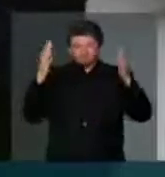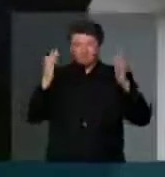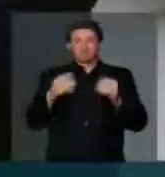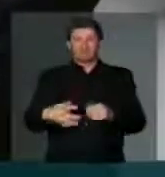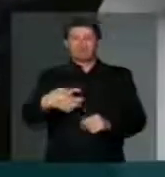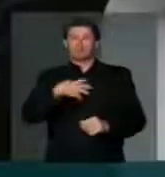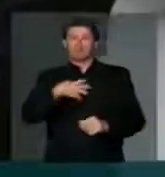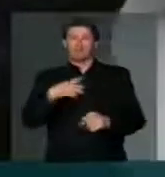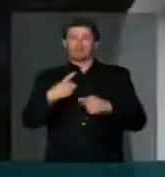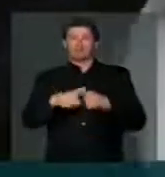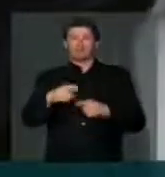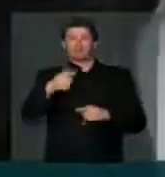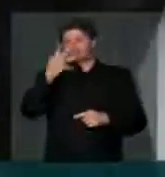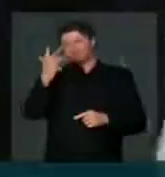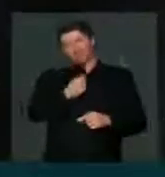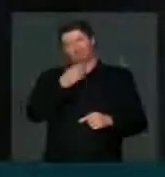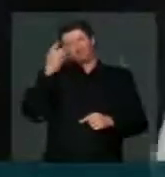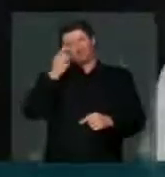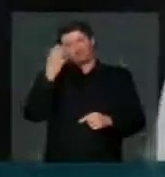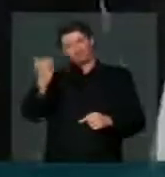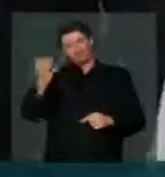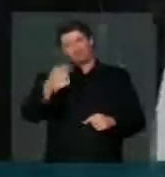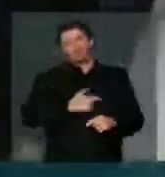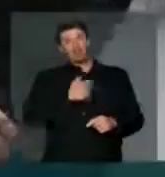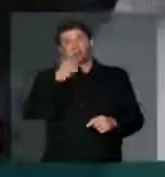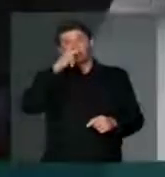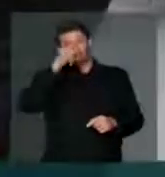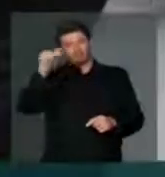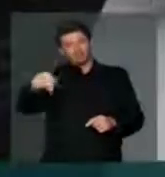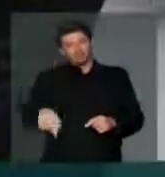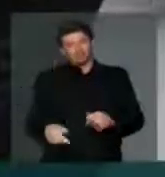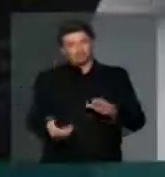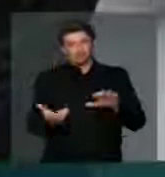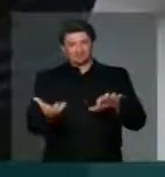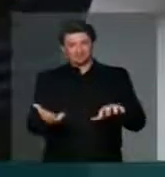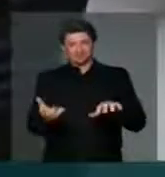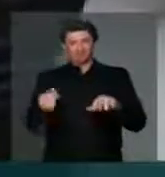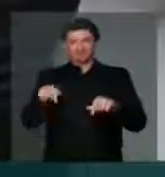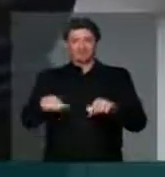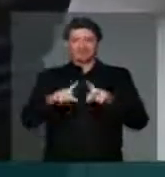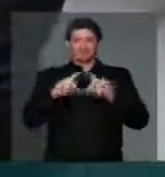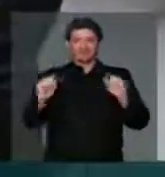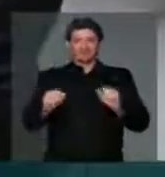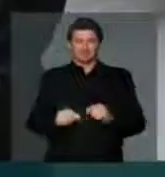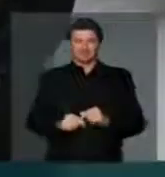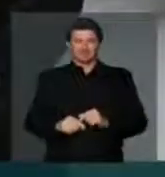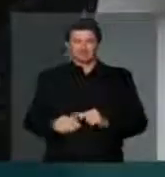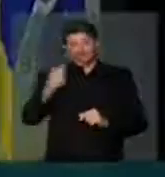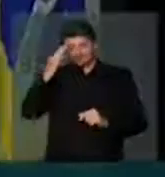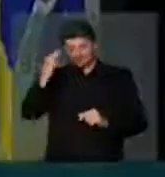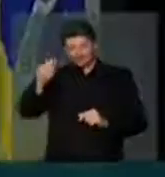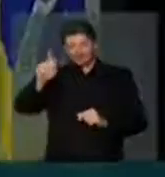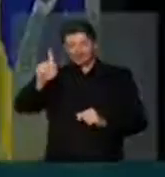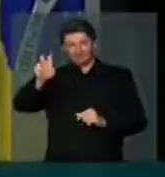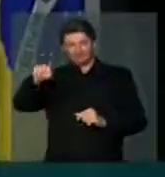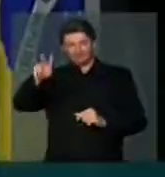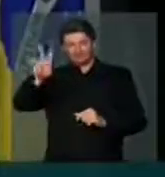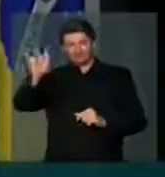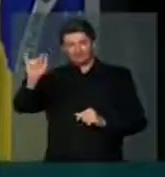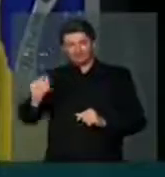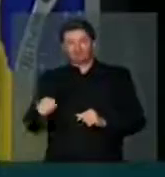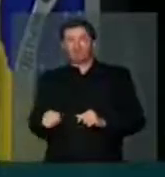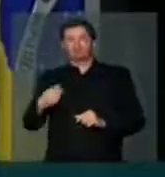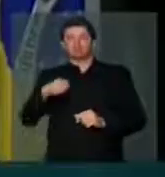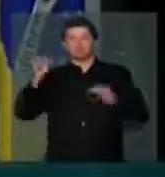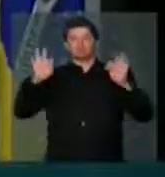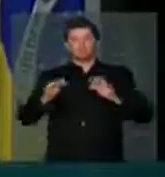à Bahia pelo grande deputado, a grande voz aqui em Brasília. Eu que agradeço, deputado Giovana. E fiquei